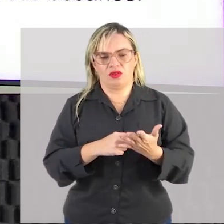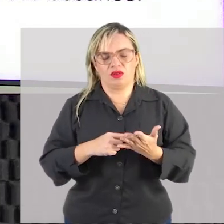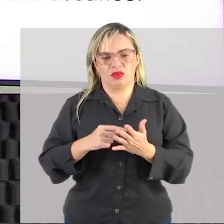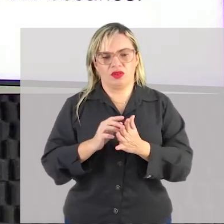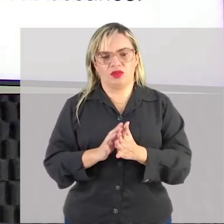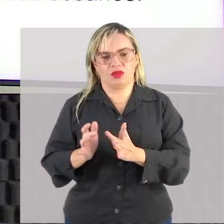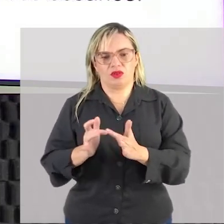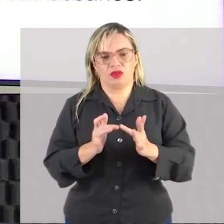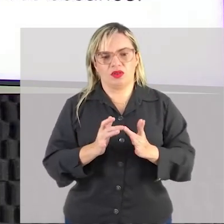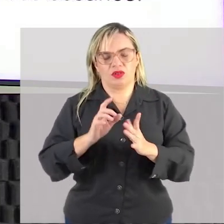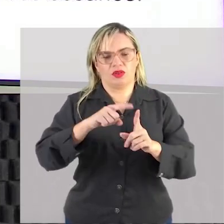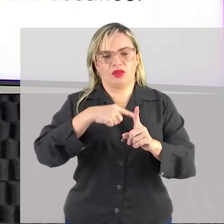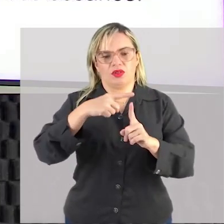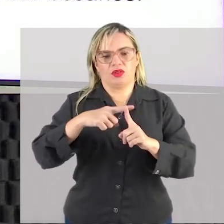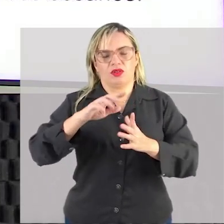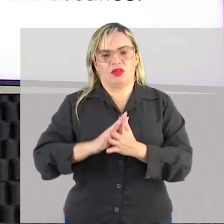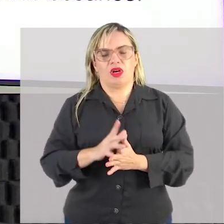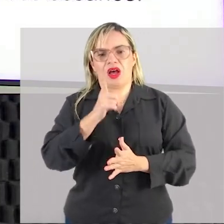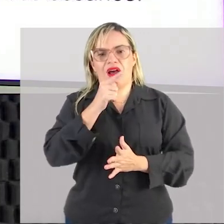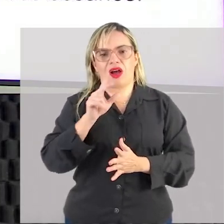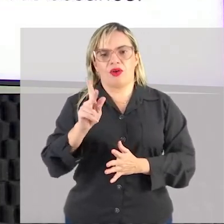água.